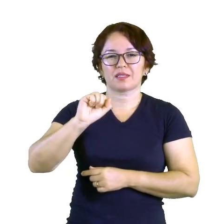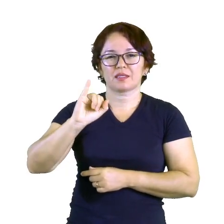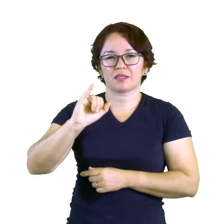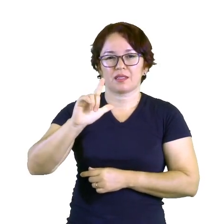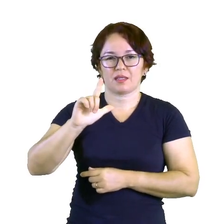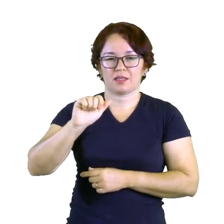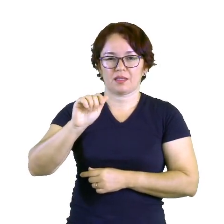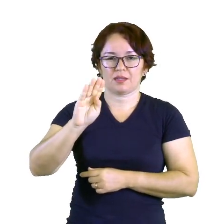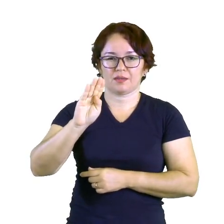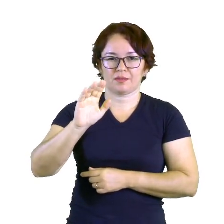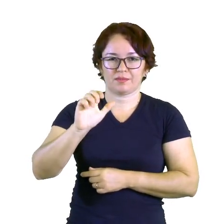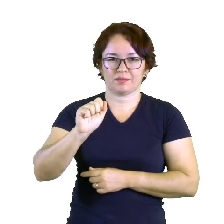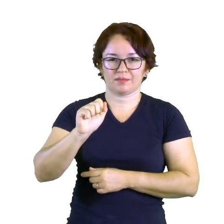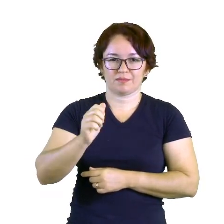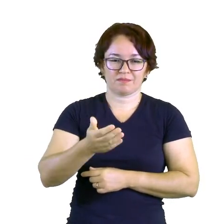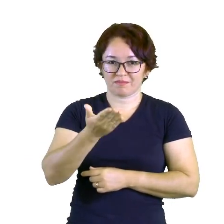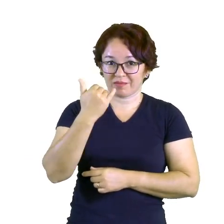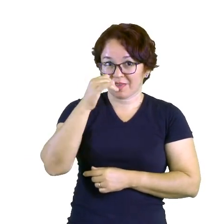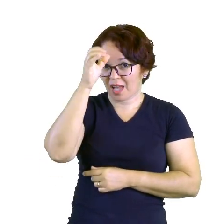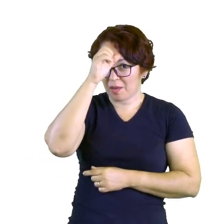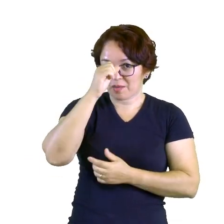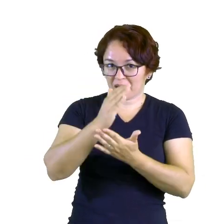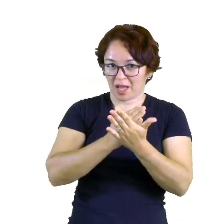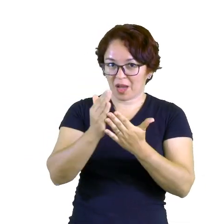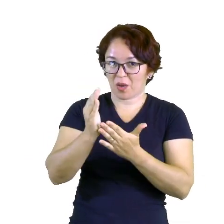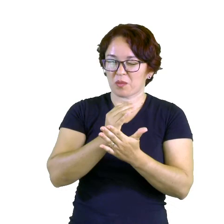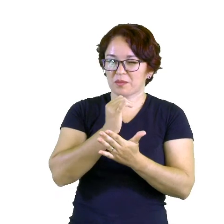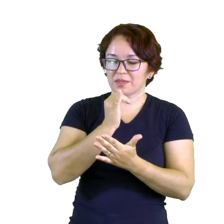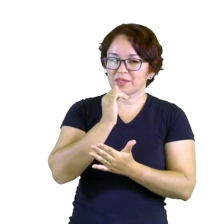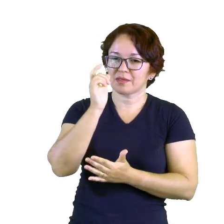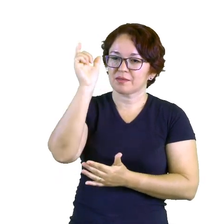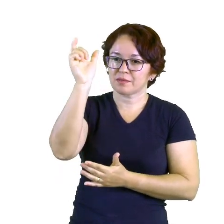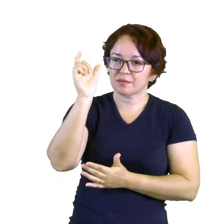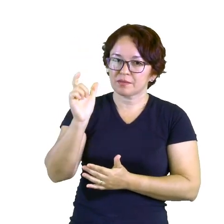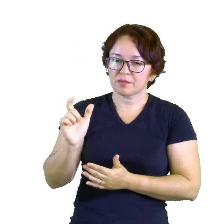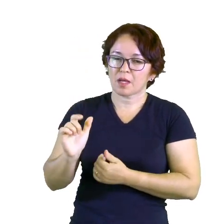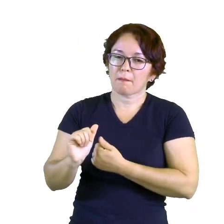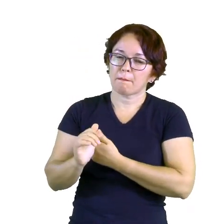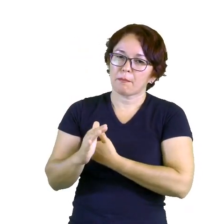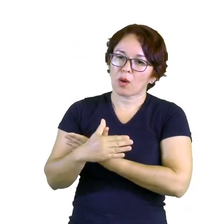polissílaba. Vamos conhecer algumas? Borboleta,